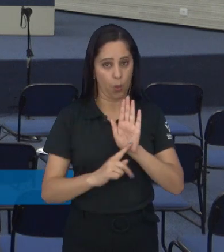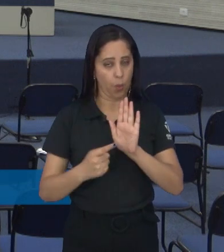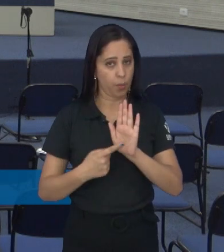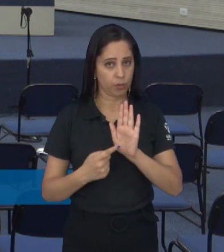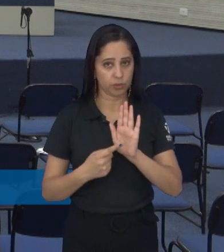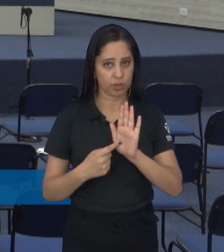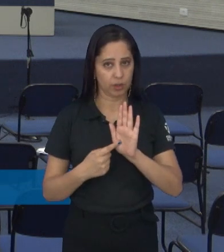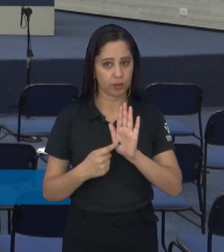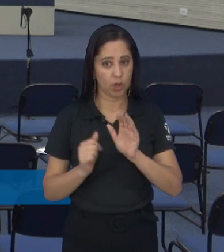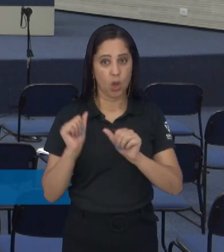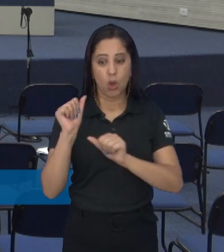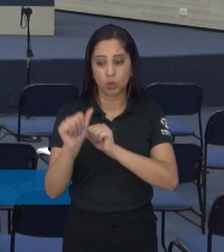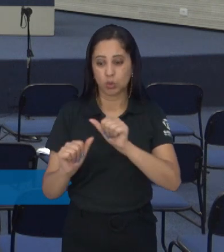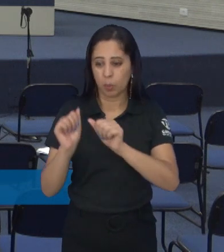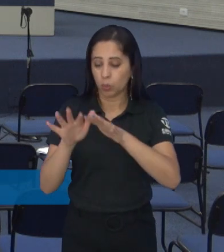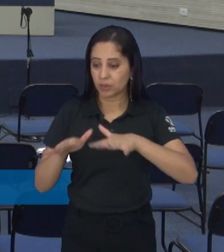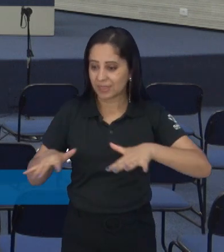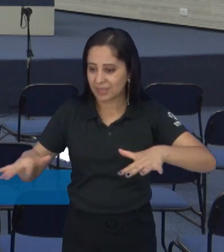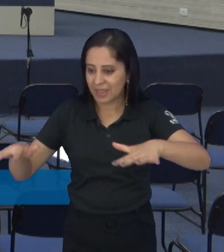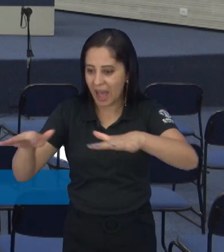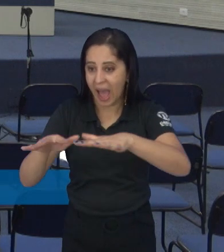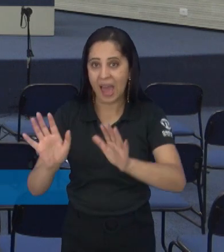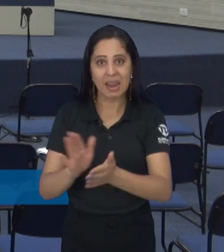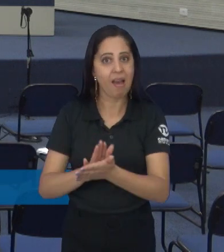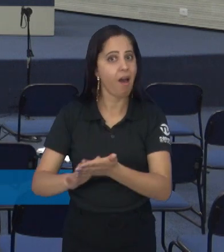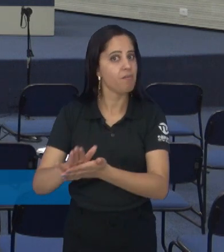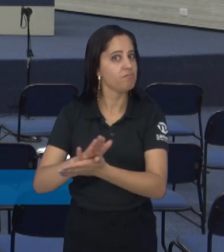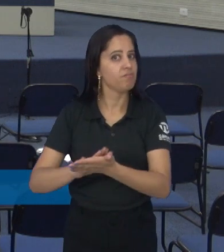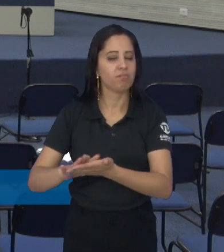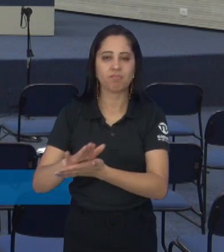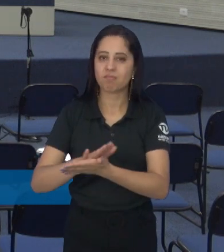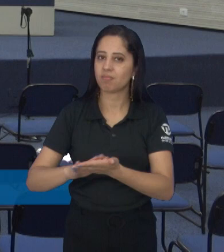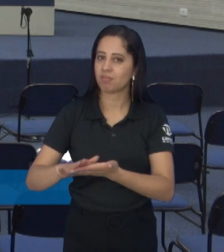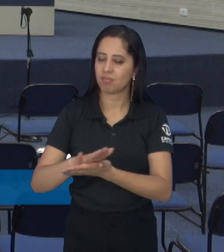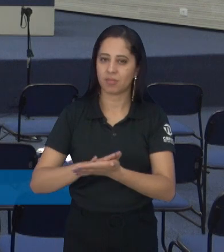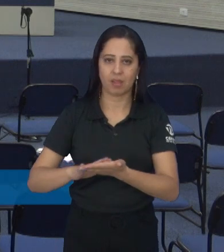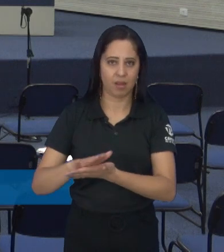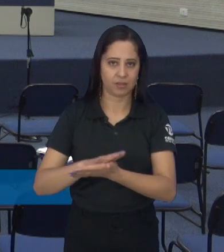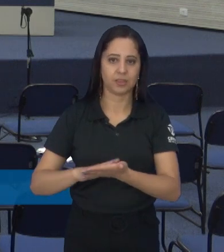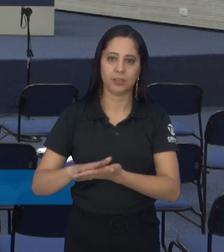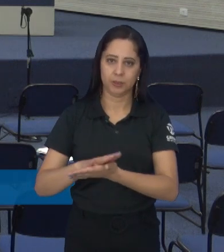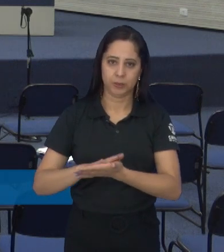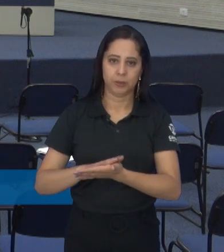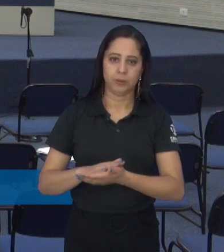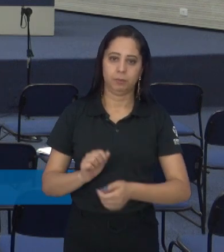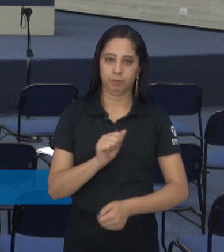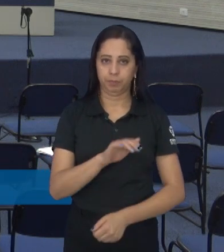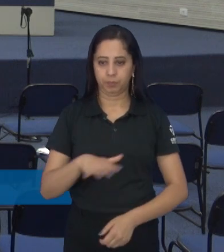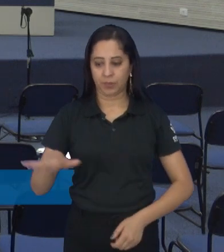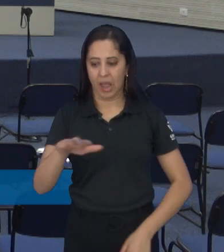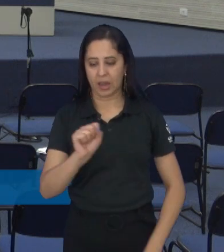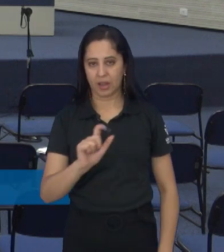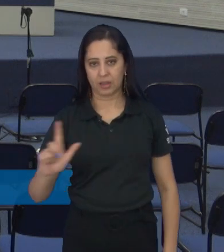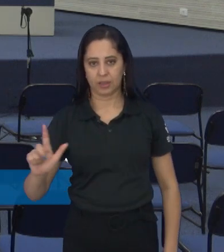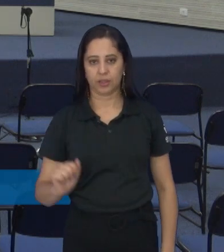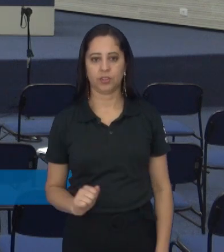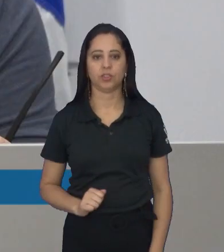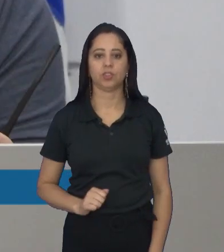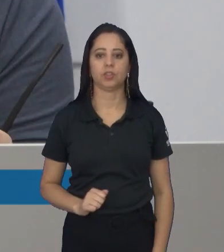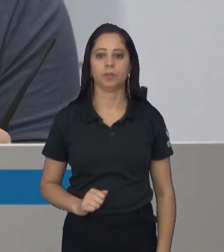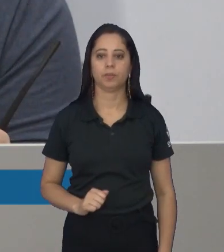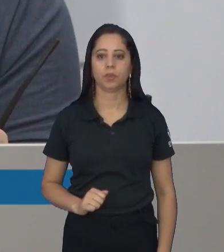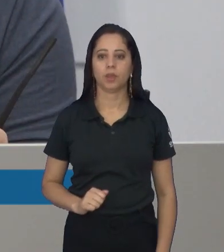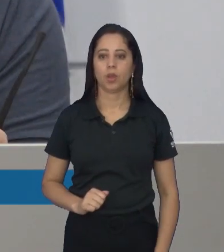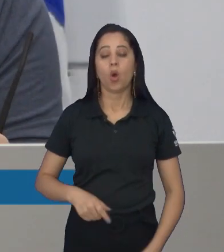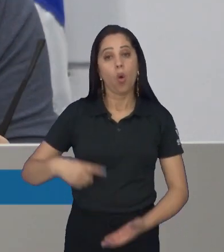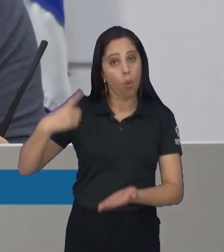não altera absolutamente nada com relação a zoneamento da zona leste exatamente o pacto com a